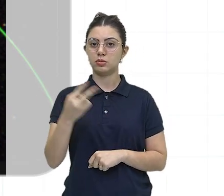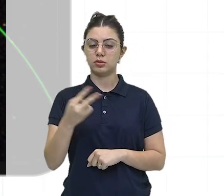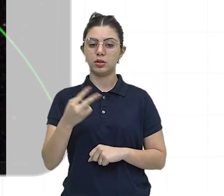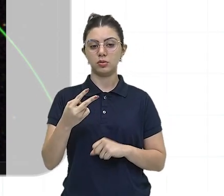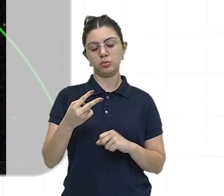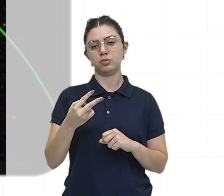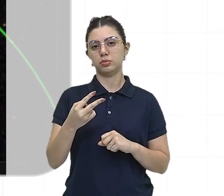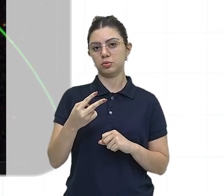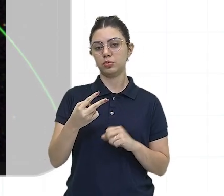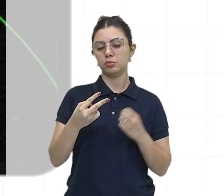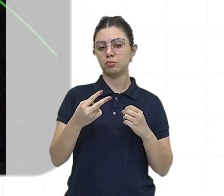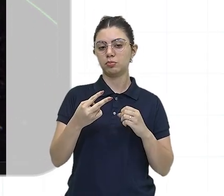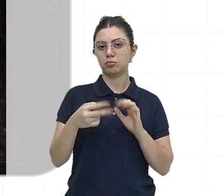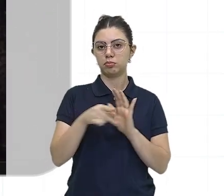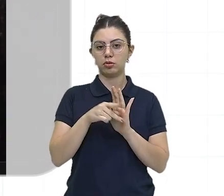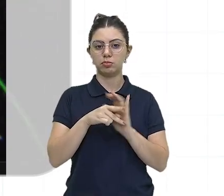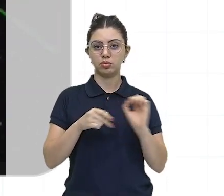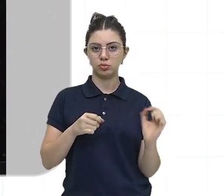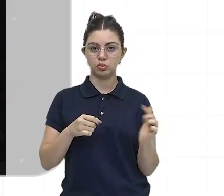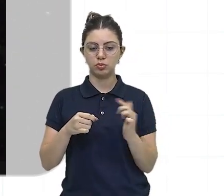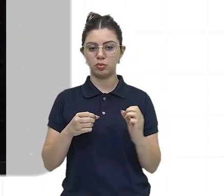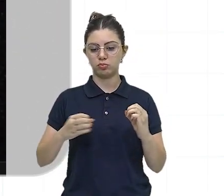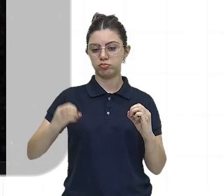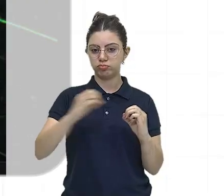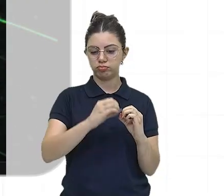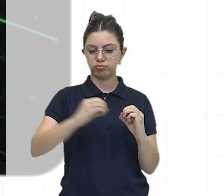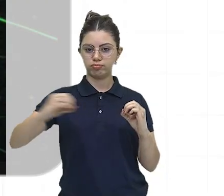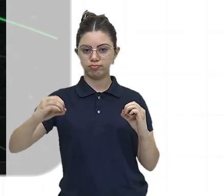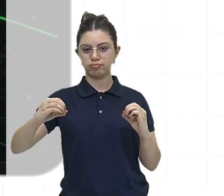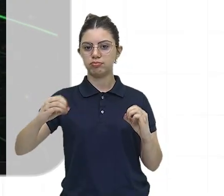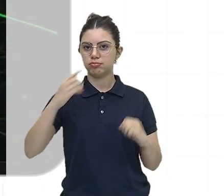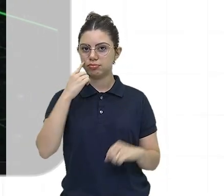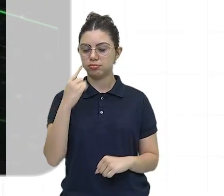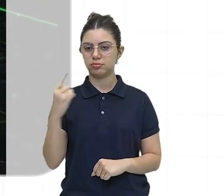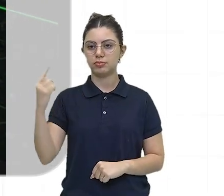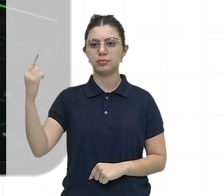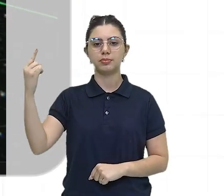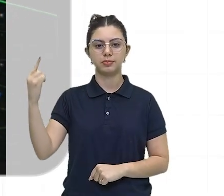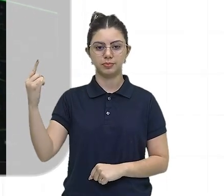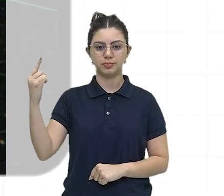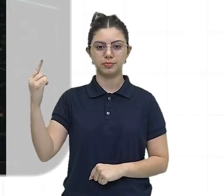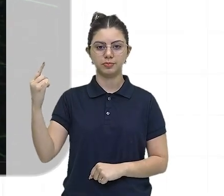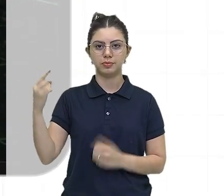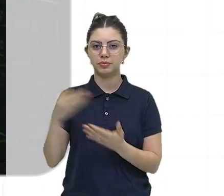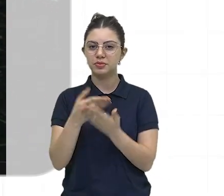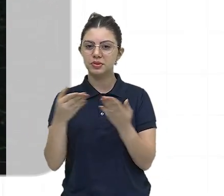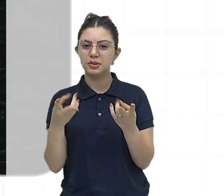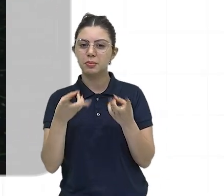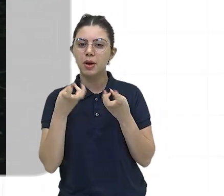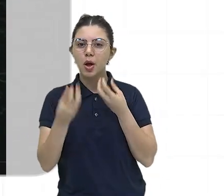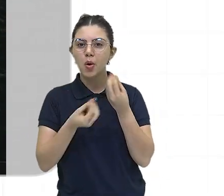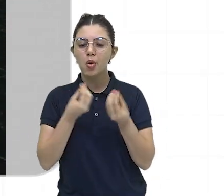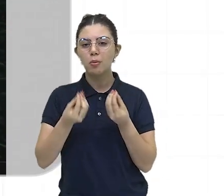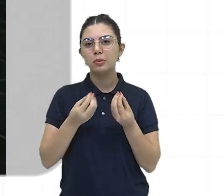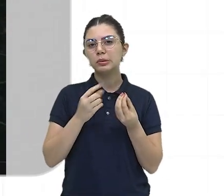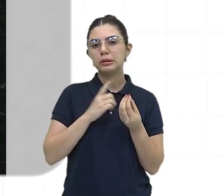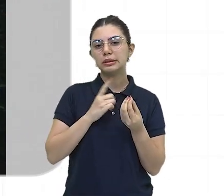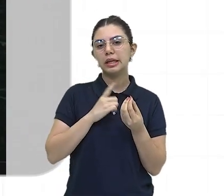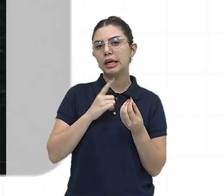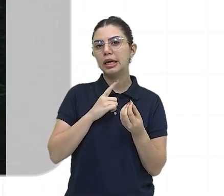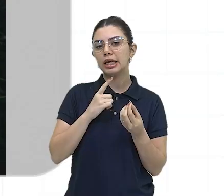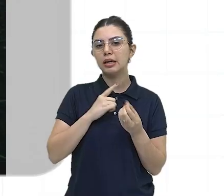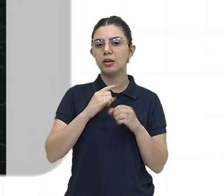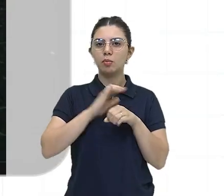Sol. Vemos agora, então, o planeta mais de perto. Aí vocês podem ver uma superfície um pouco